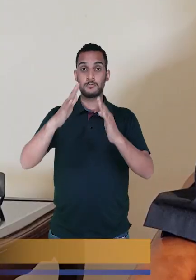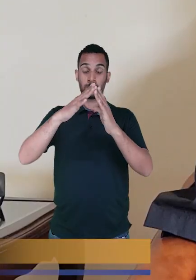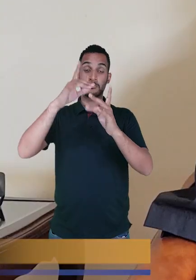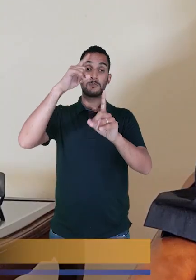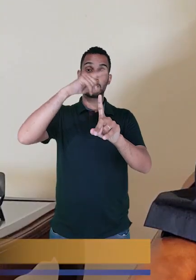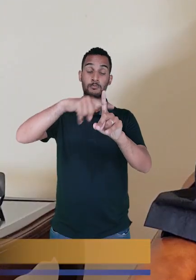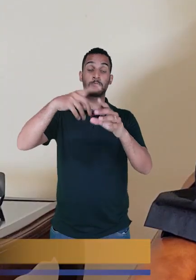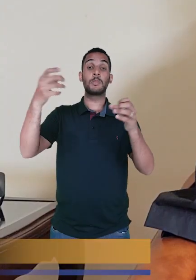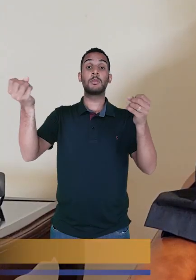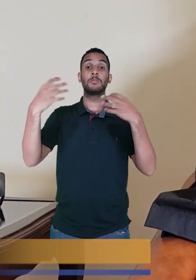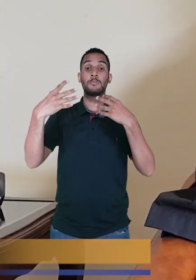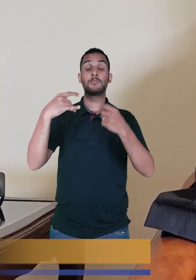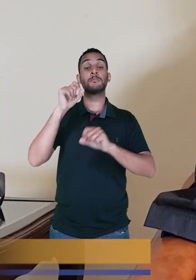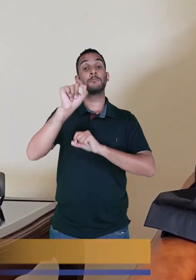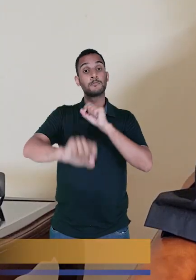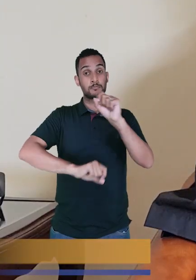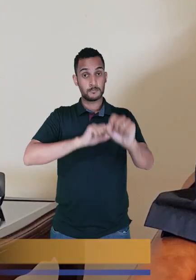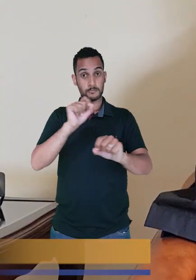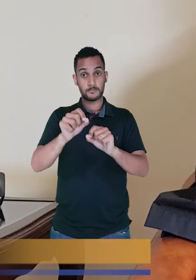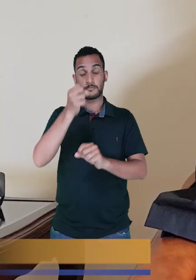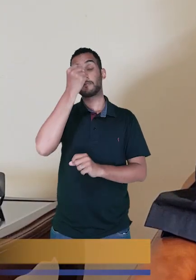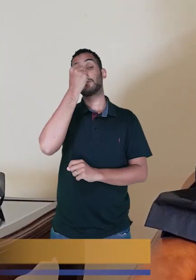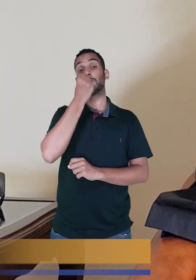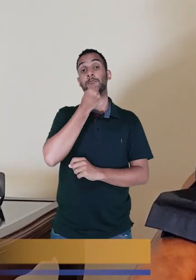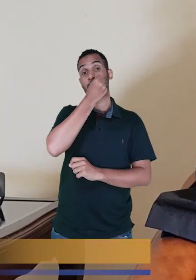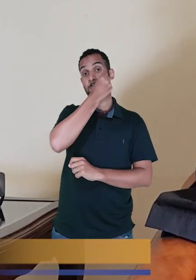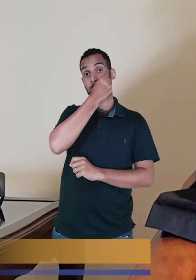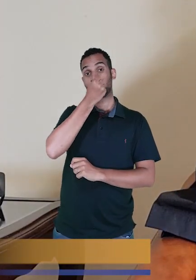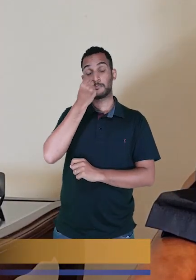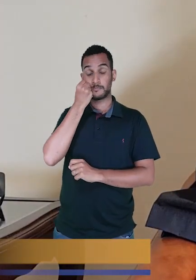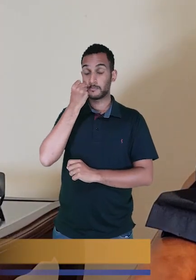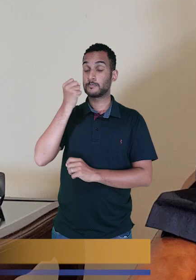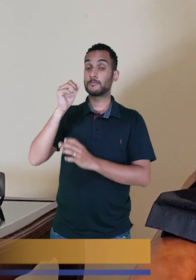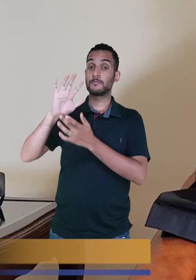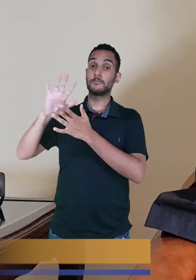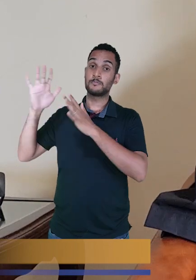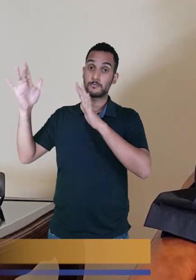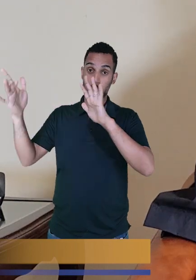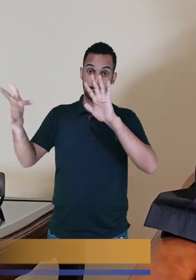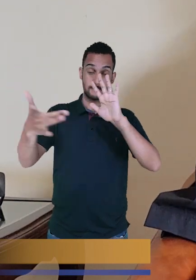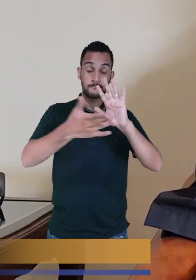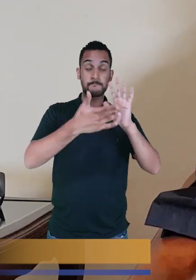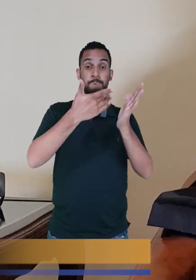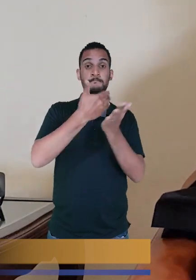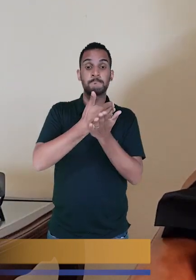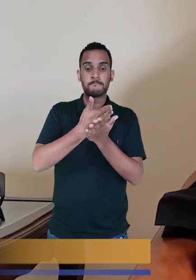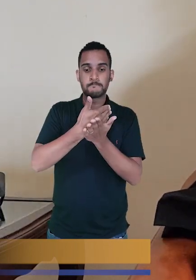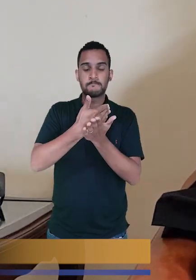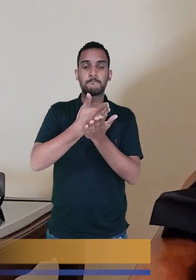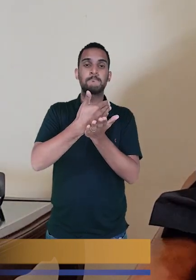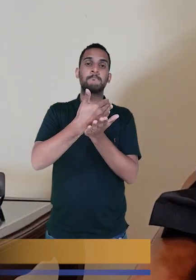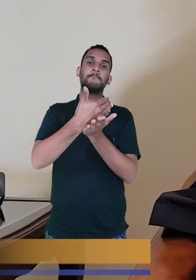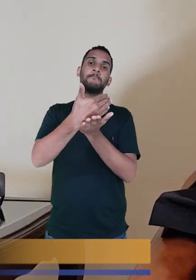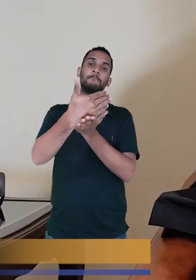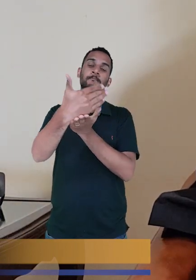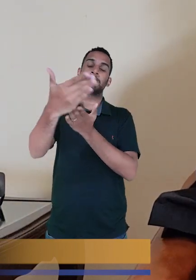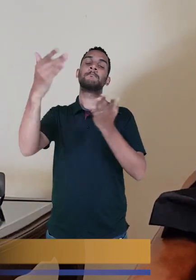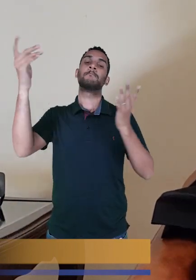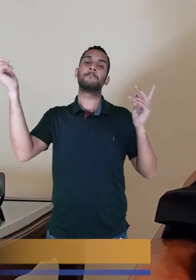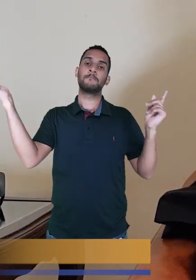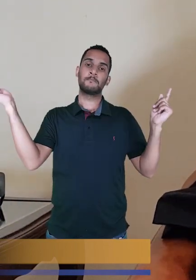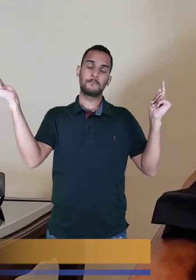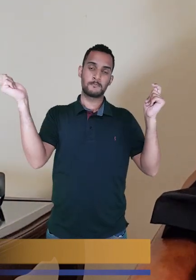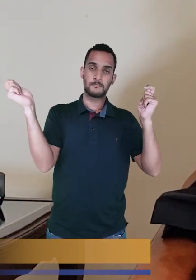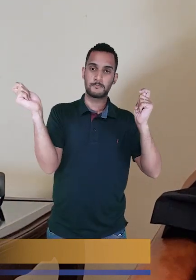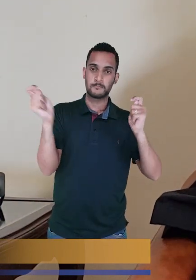A Igreja nos ensina que o sacrifício de Jesus abriu para nós